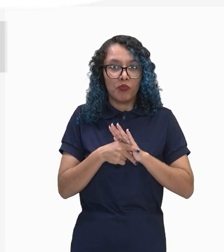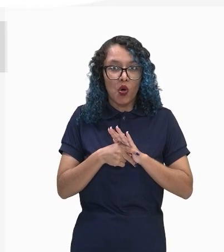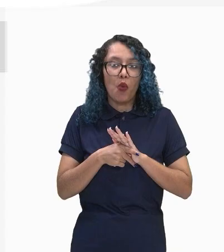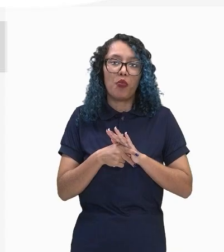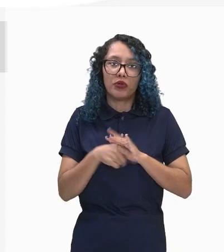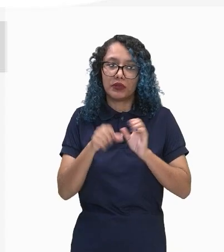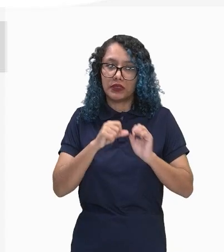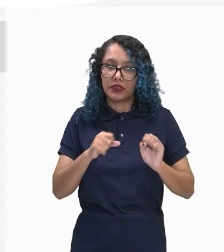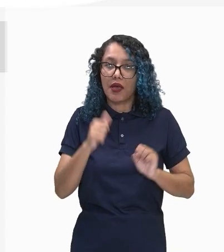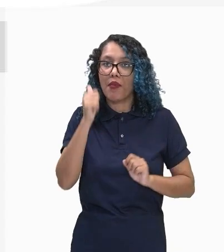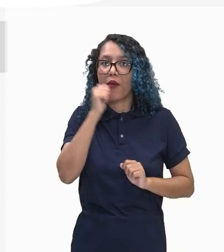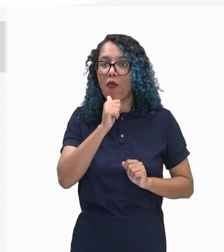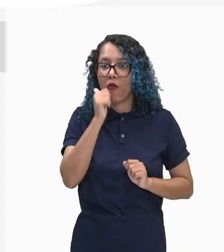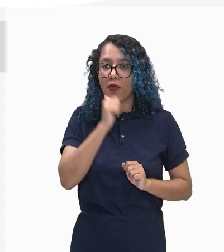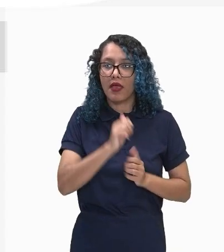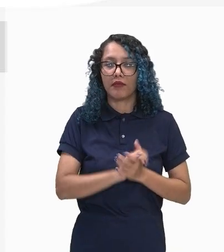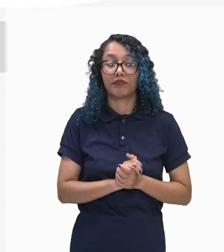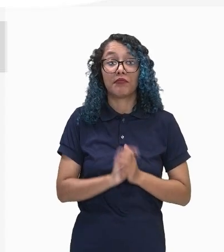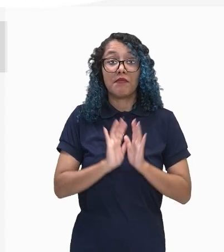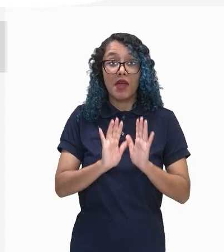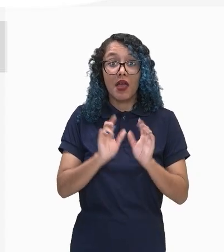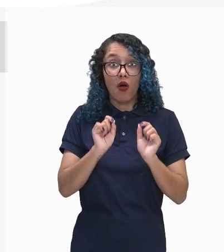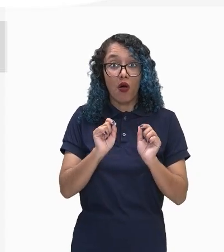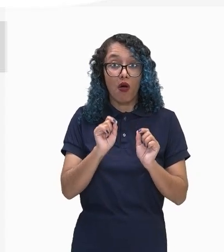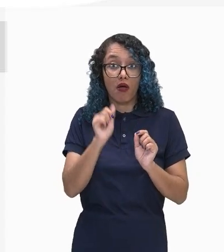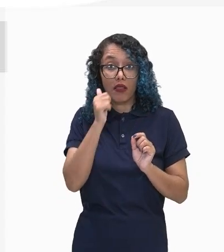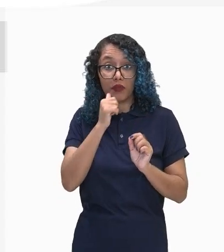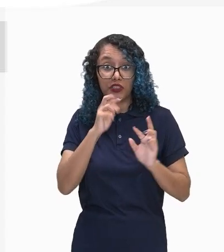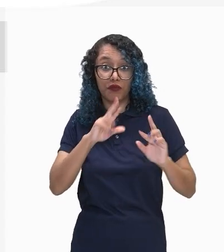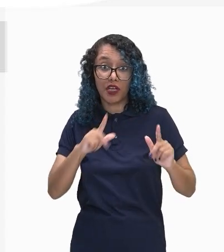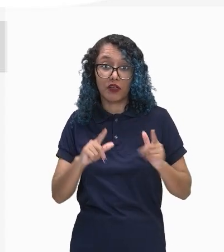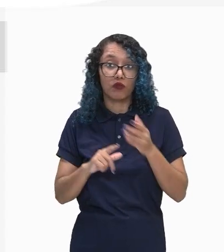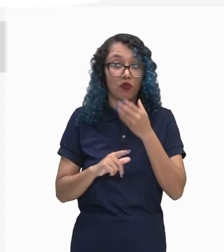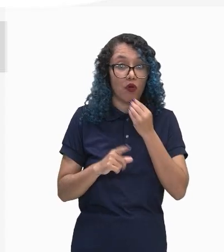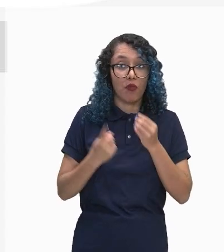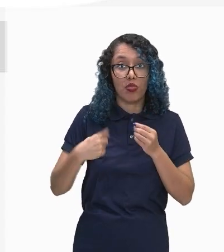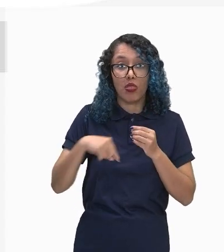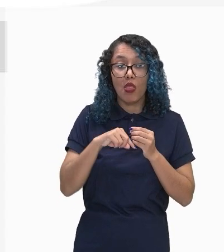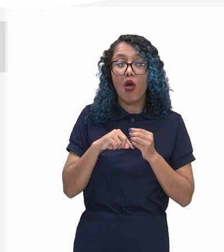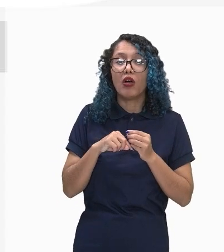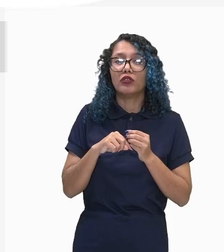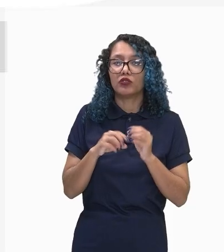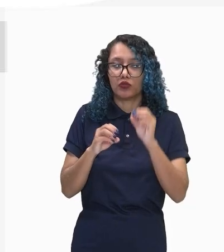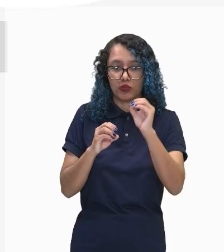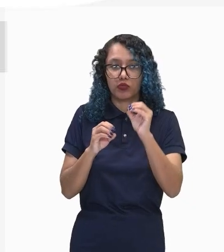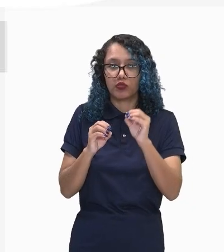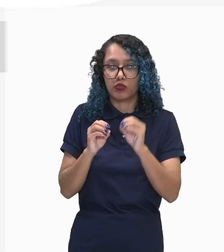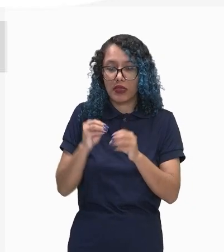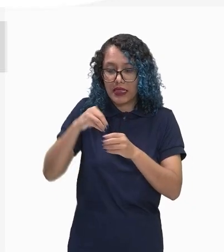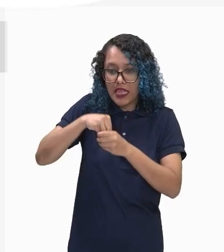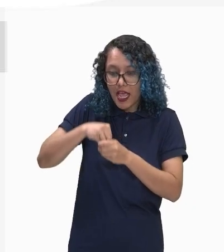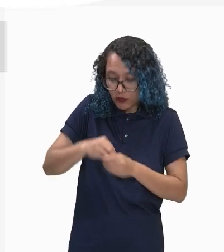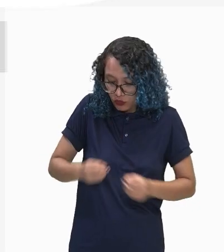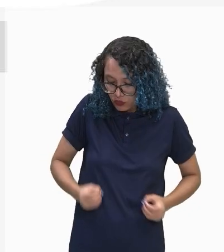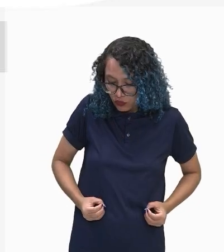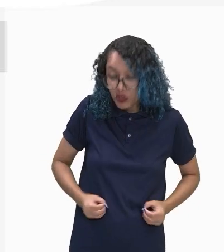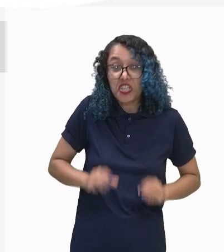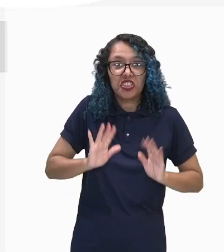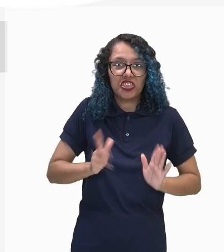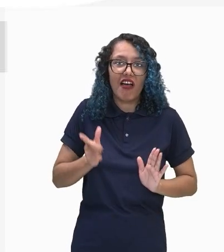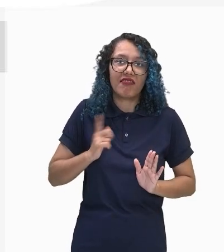das meninas, diferente dos meninos, a gente já nasce com esses óvulos, né, no nosso organismo. Eles